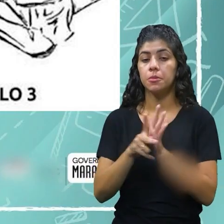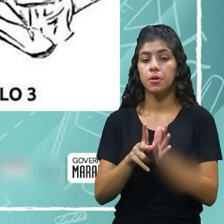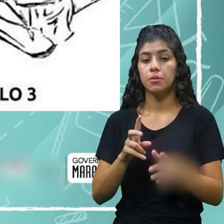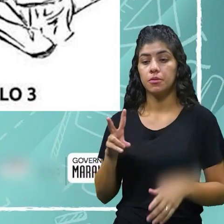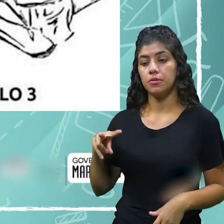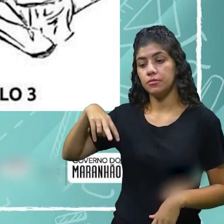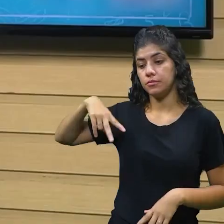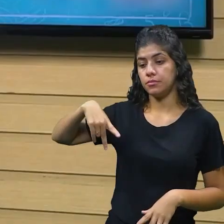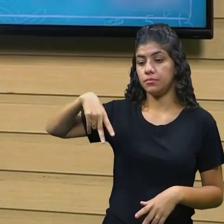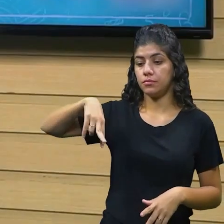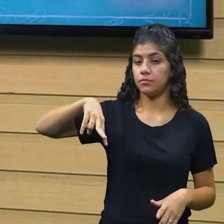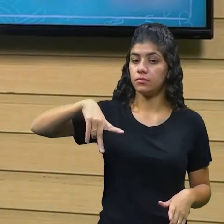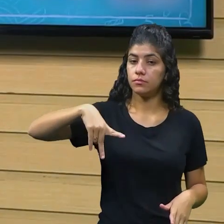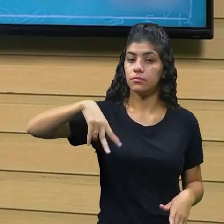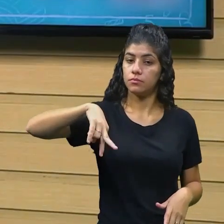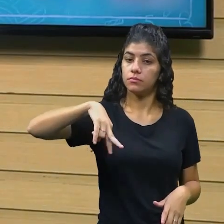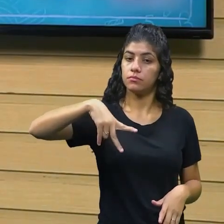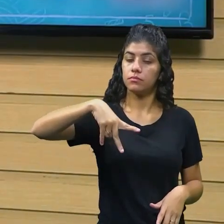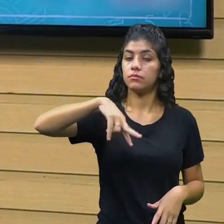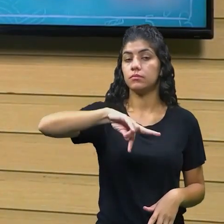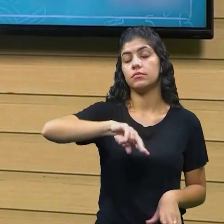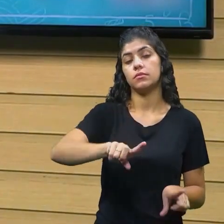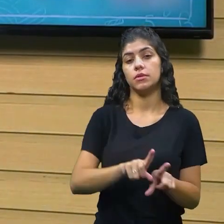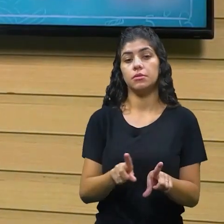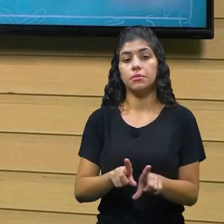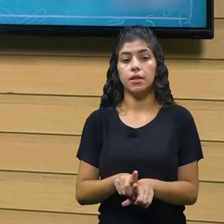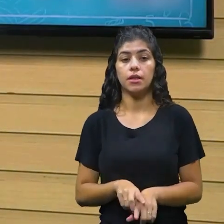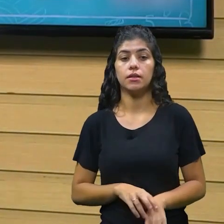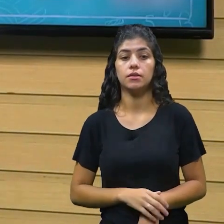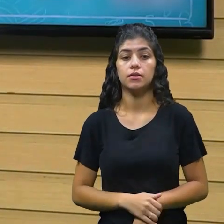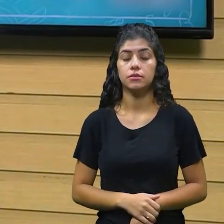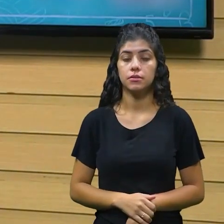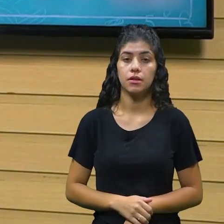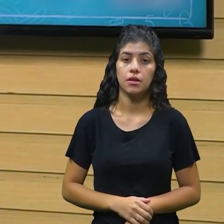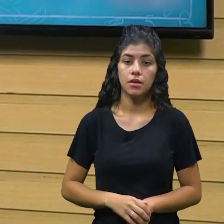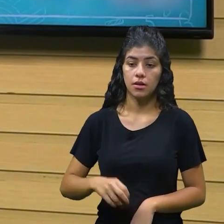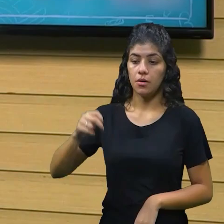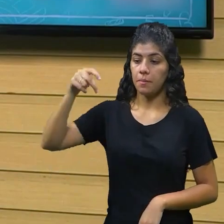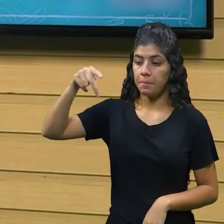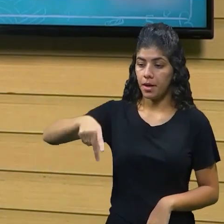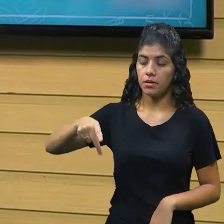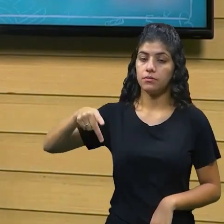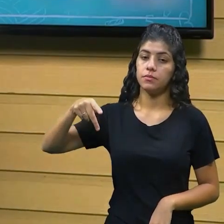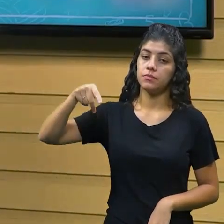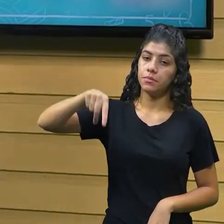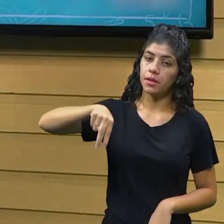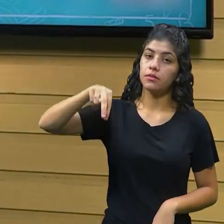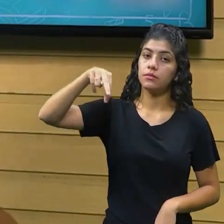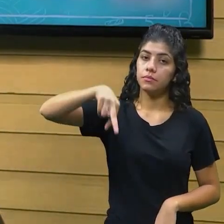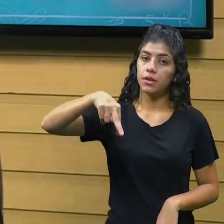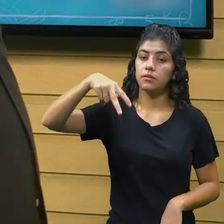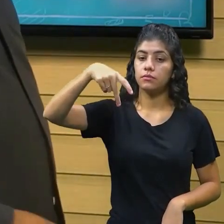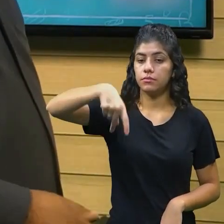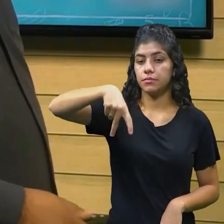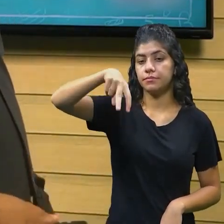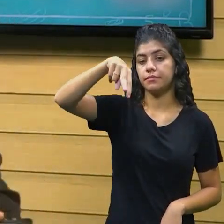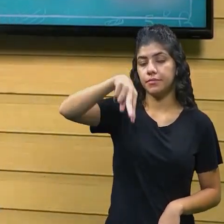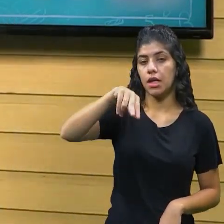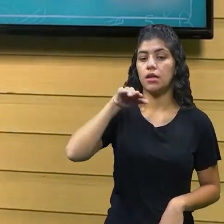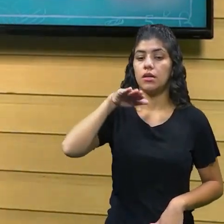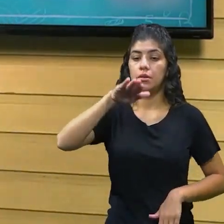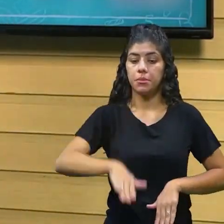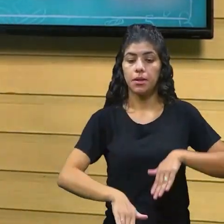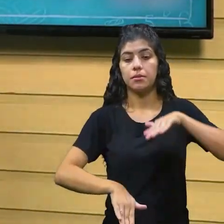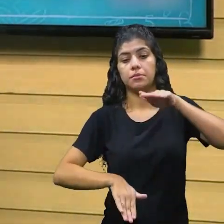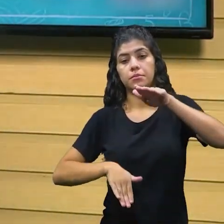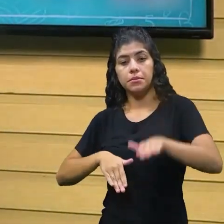de caminhar é um movimento de ação e reação. Então você emprega uma força sobre o solo para poder realizar o passo.